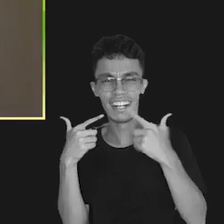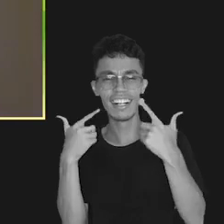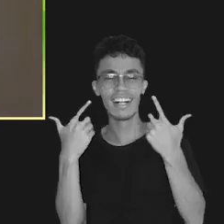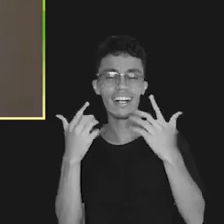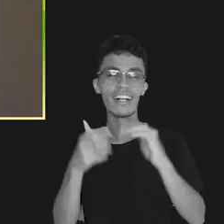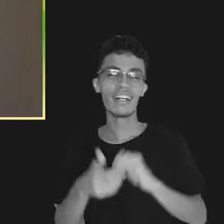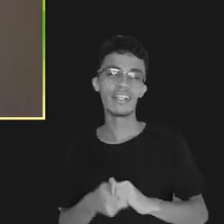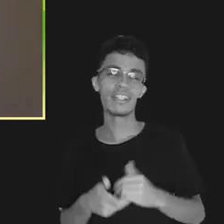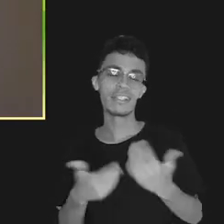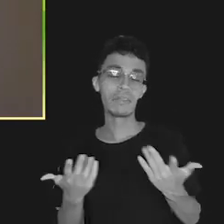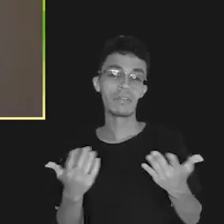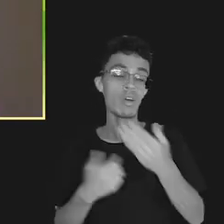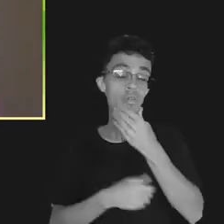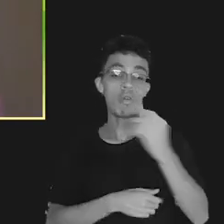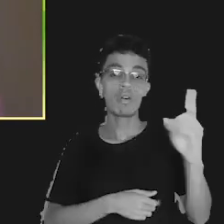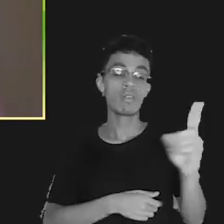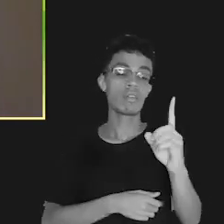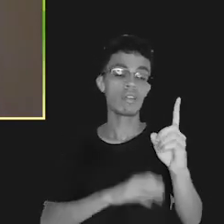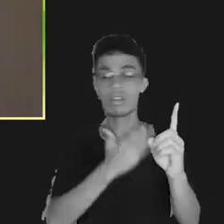São esses homens.